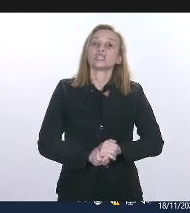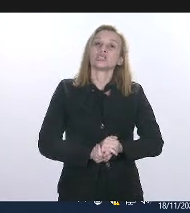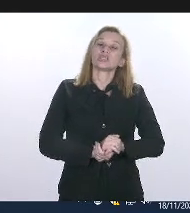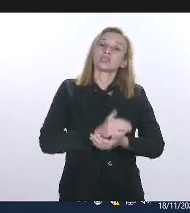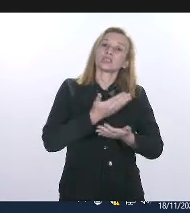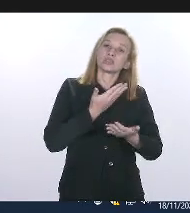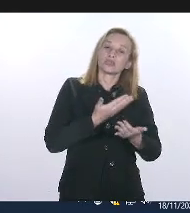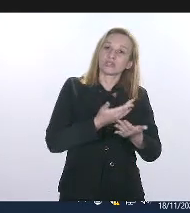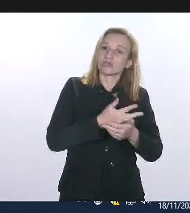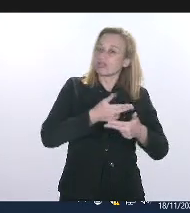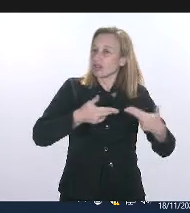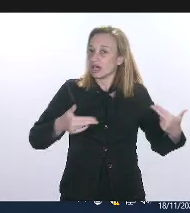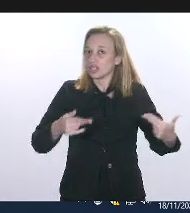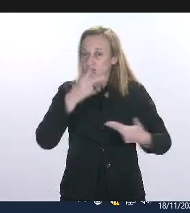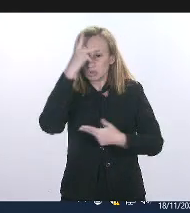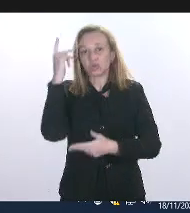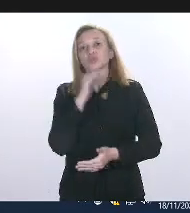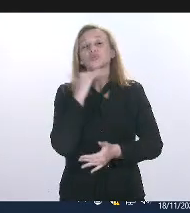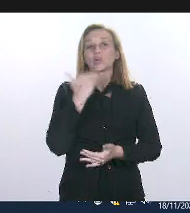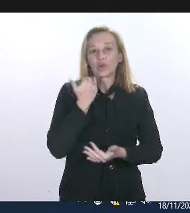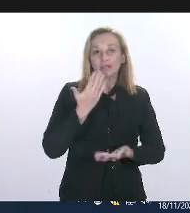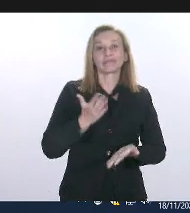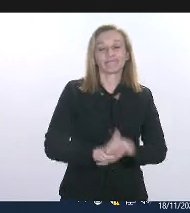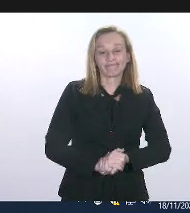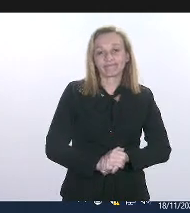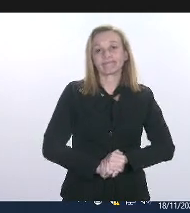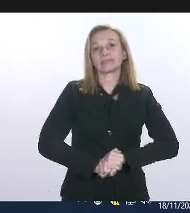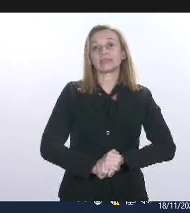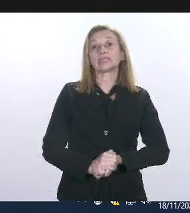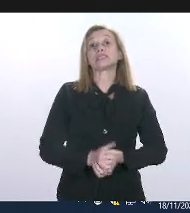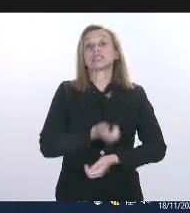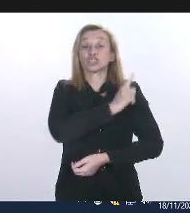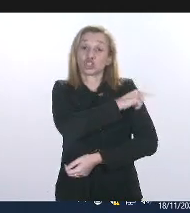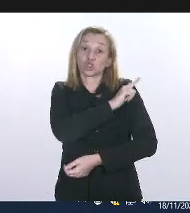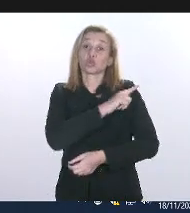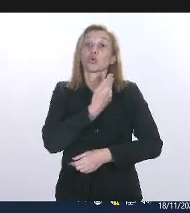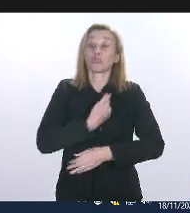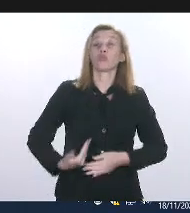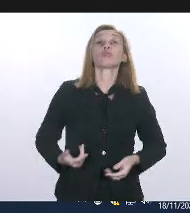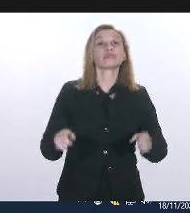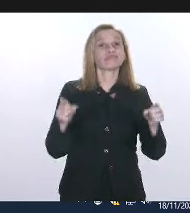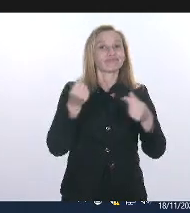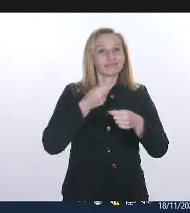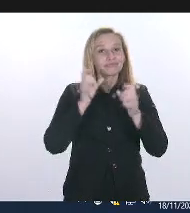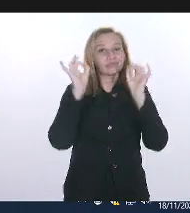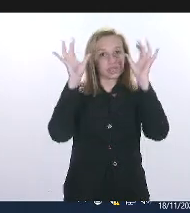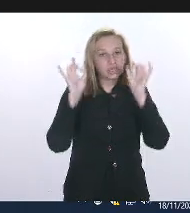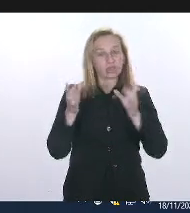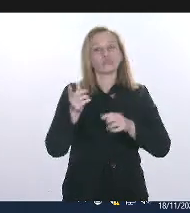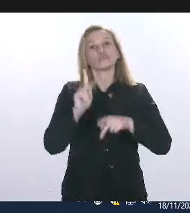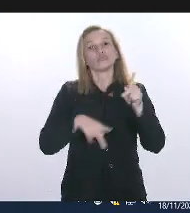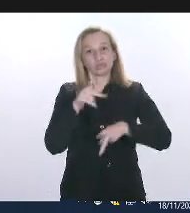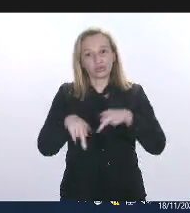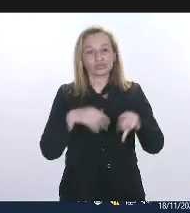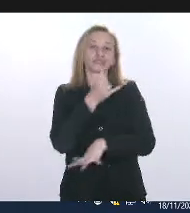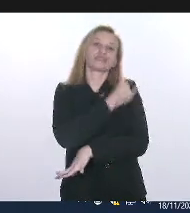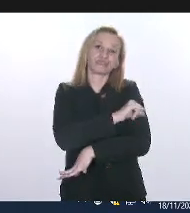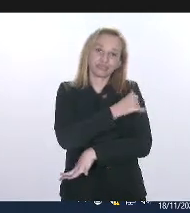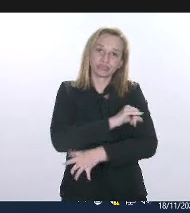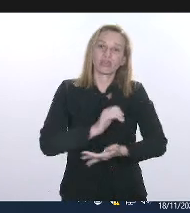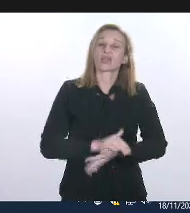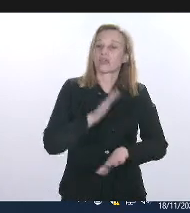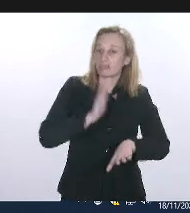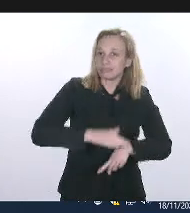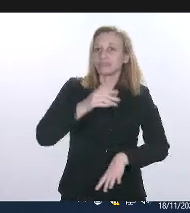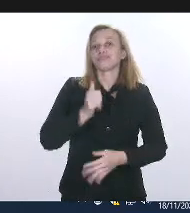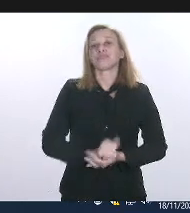vidas e causado tanta dor de cabeça para gestores públicos, mas em especial para a população do Rio de Janeiro, que mais